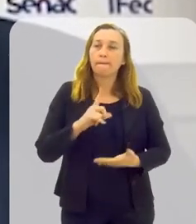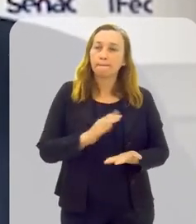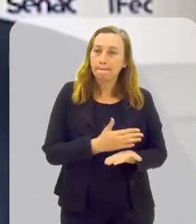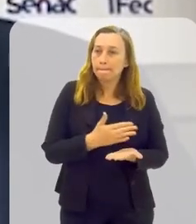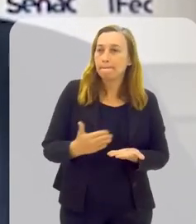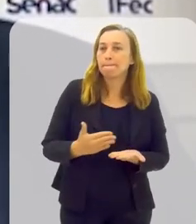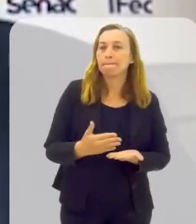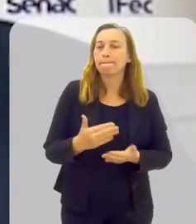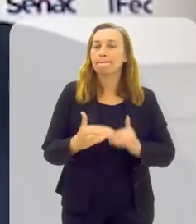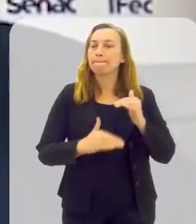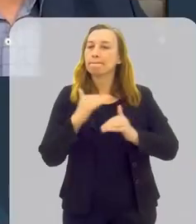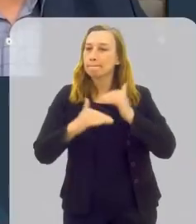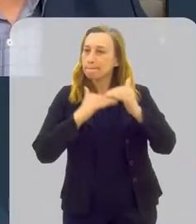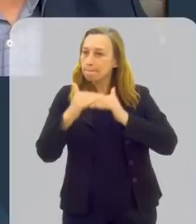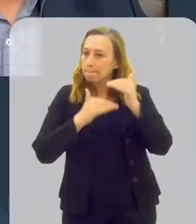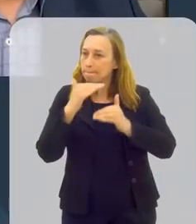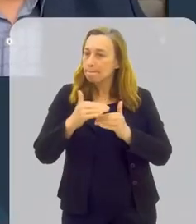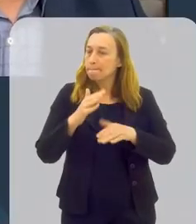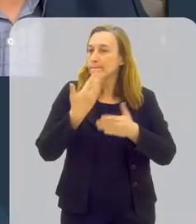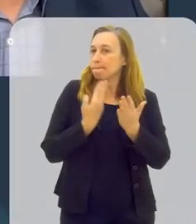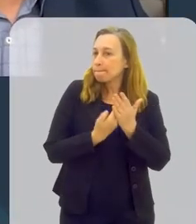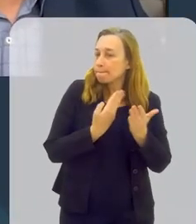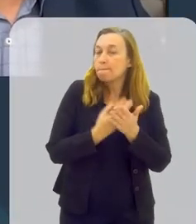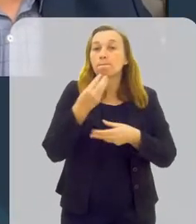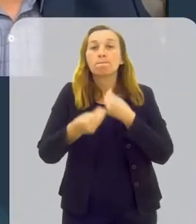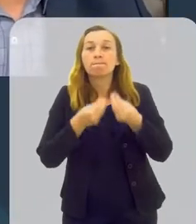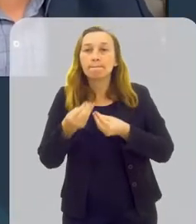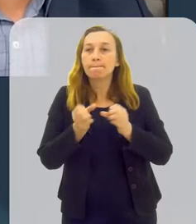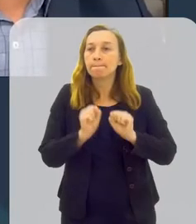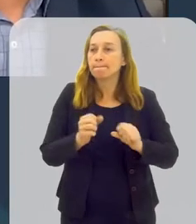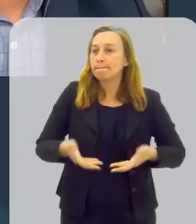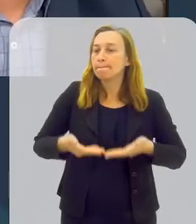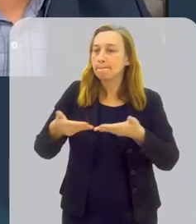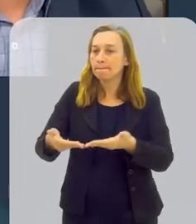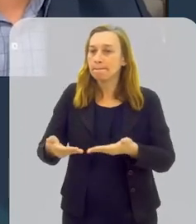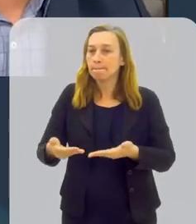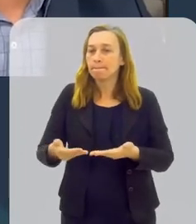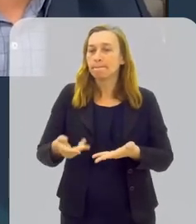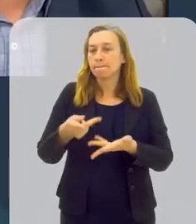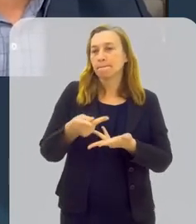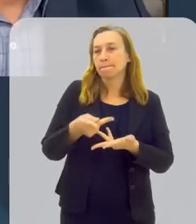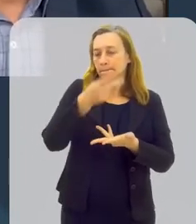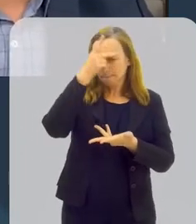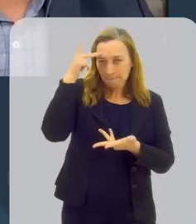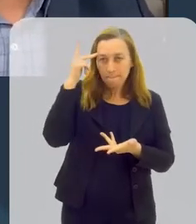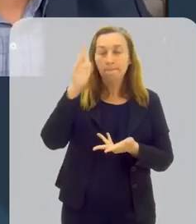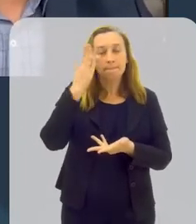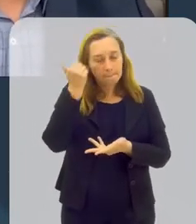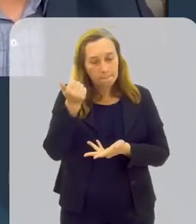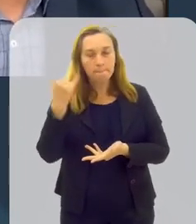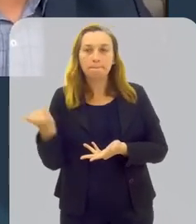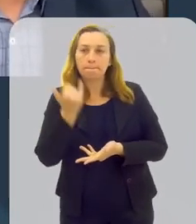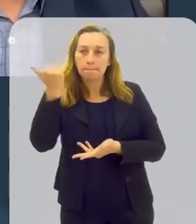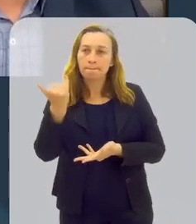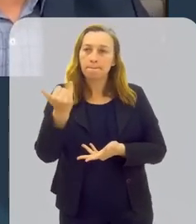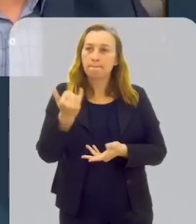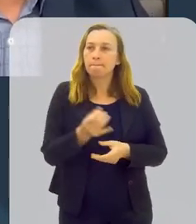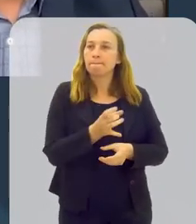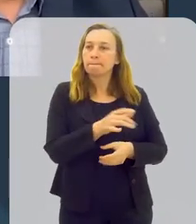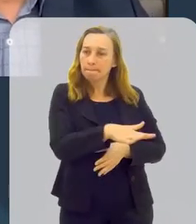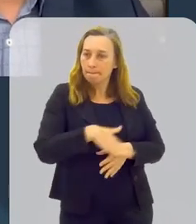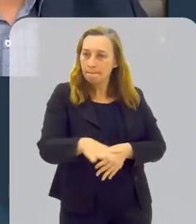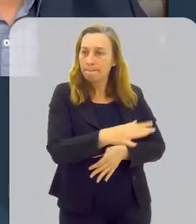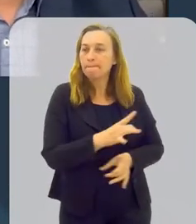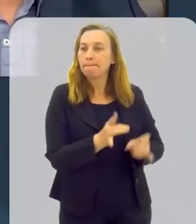E aí a partir daí a gente começou a desenvolver um estudo como que a gente poderia entregar isso ao consumidor a gente sabe a importância que o